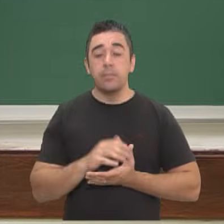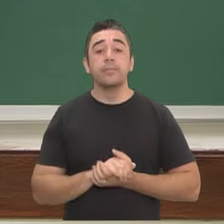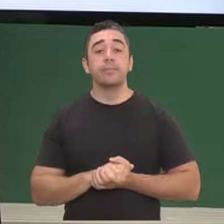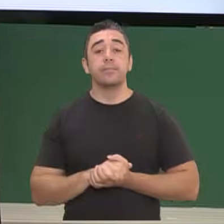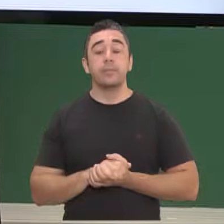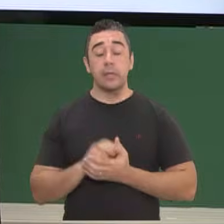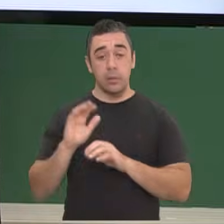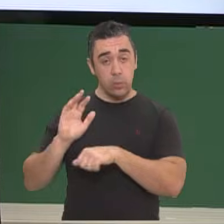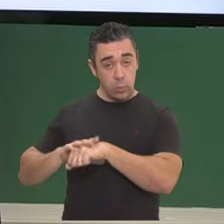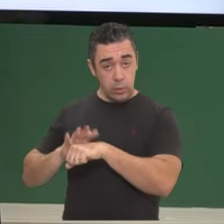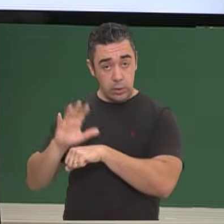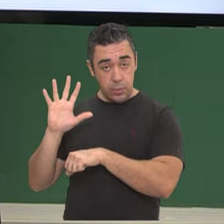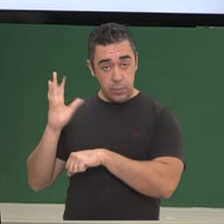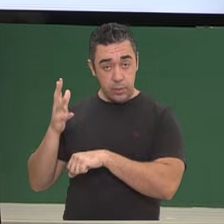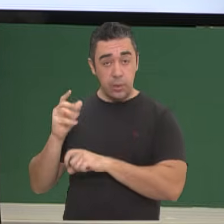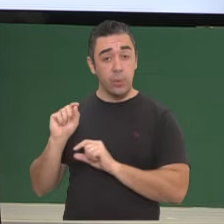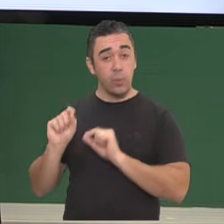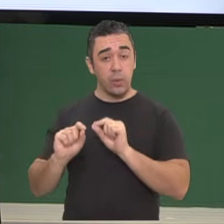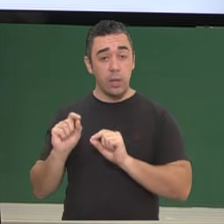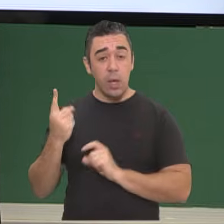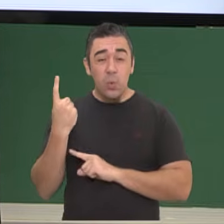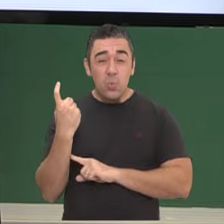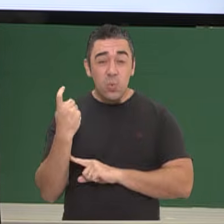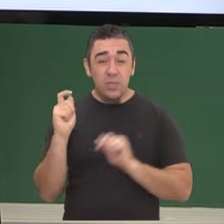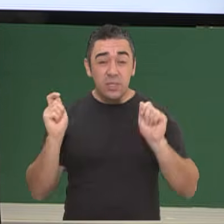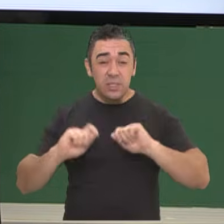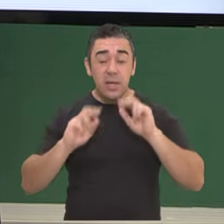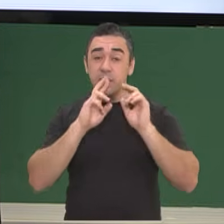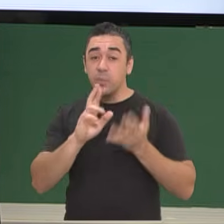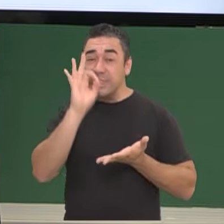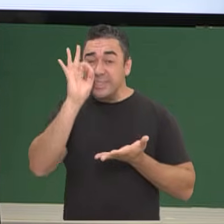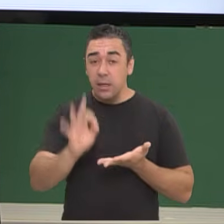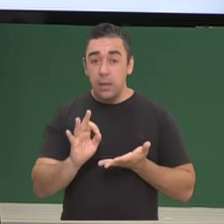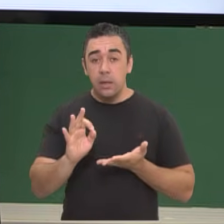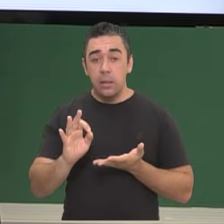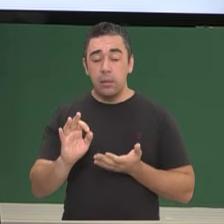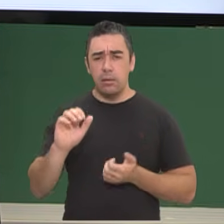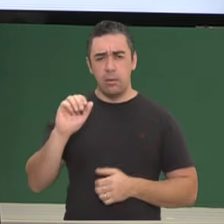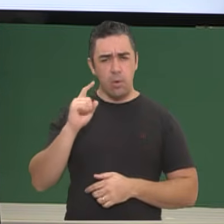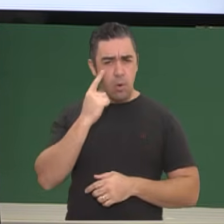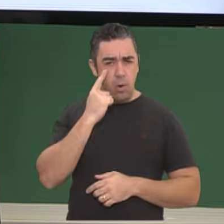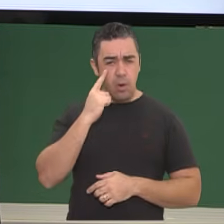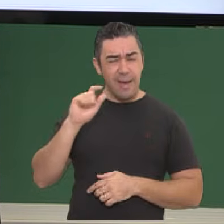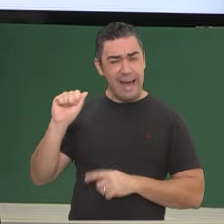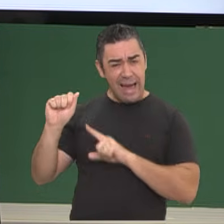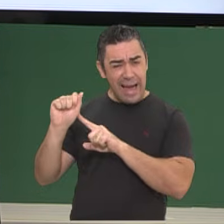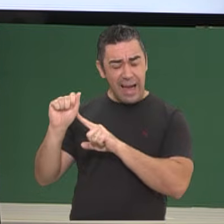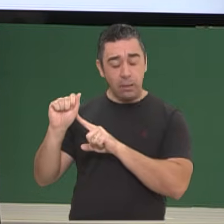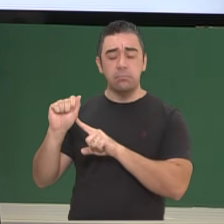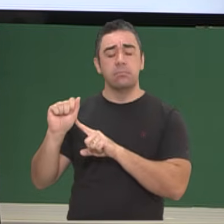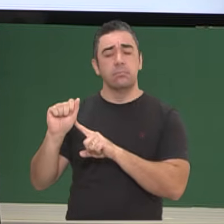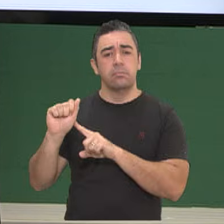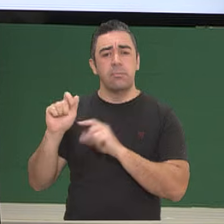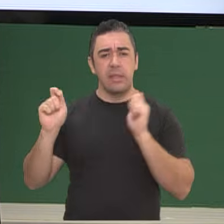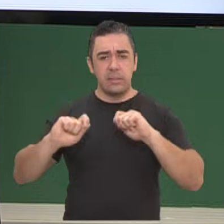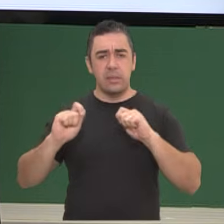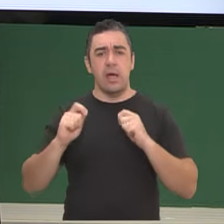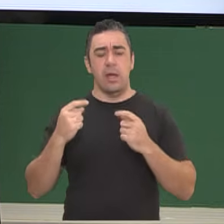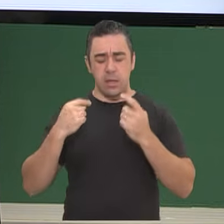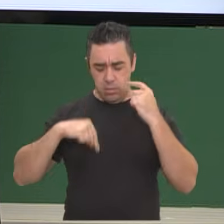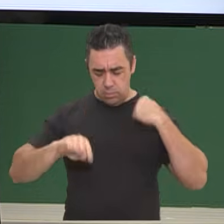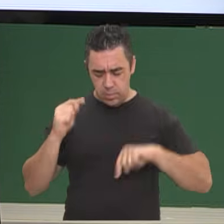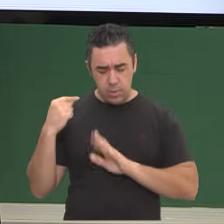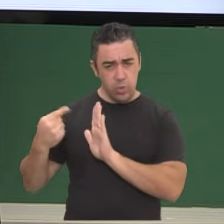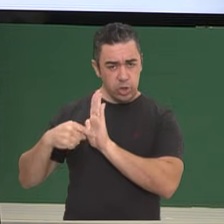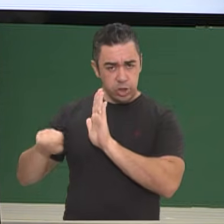a doença acontecer, qual é a única alternativa que corresponde a isso? Letra A. É causada por uma reação imunológica de